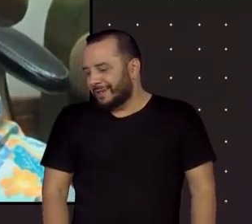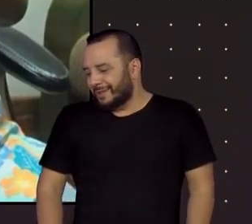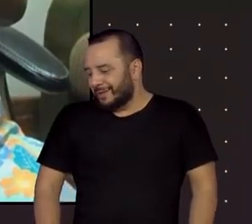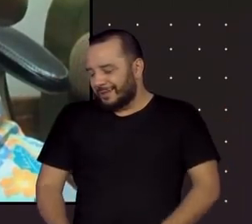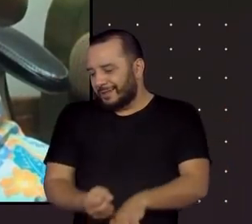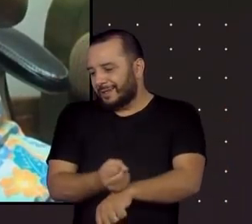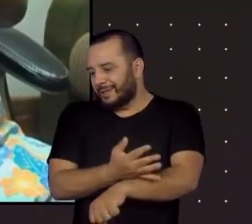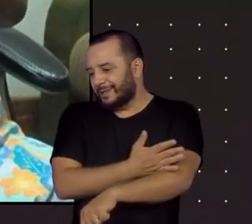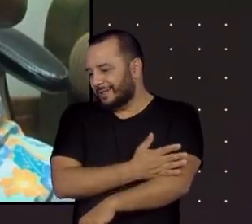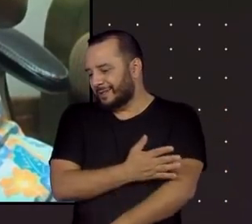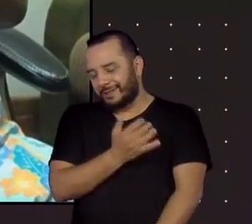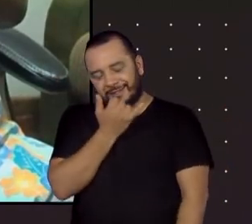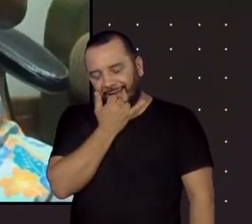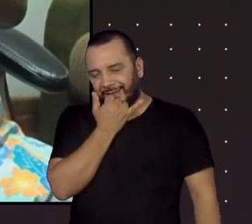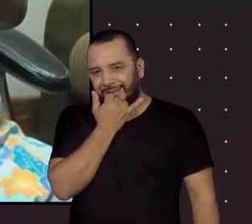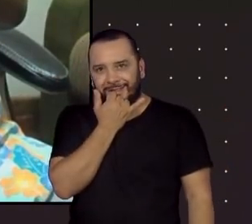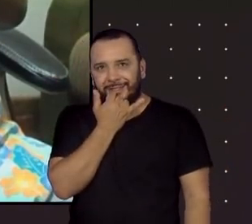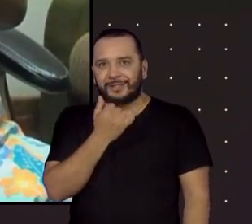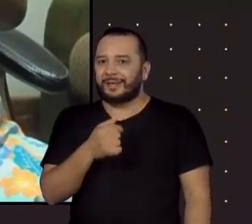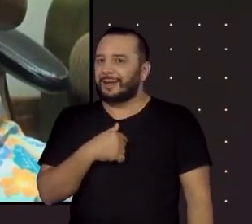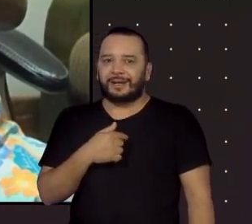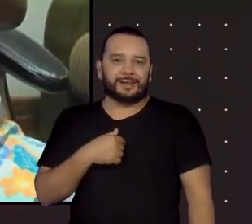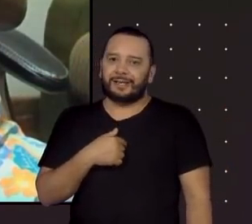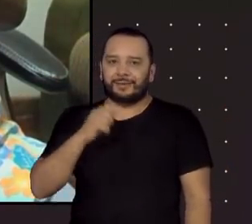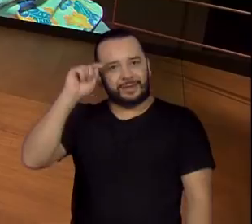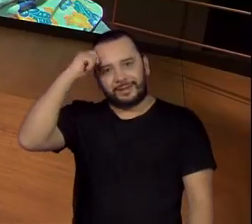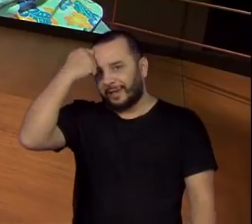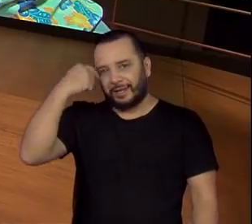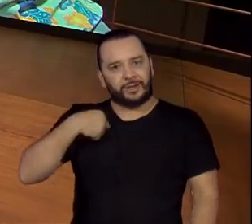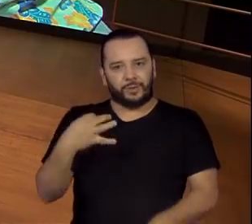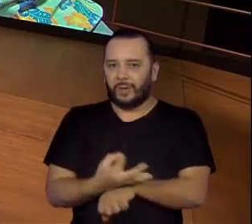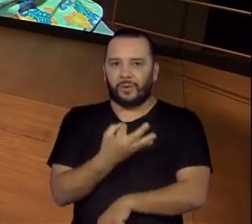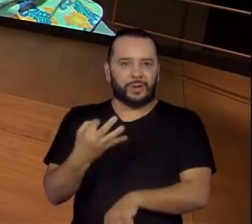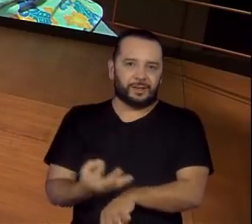Aí é muita emoção, aí o negão cai.